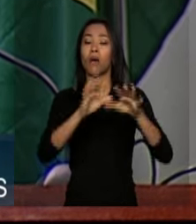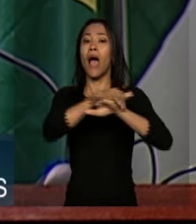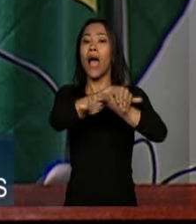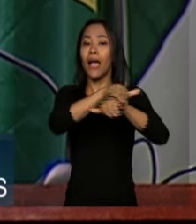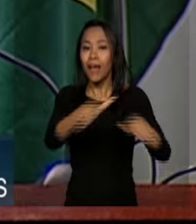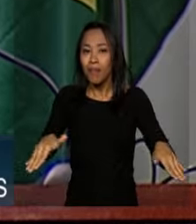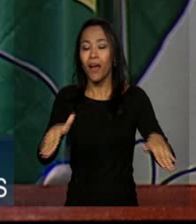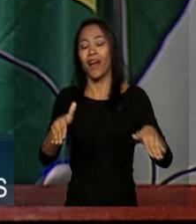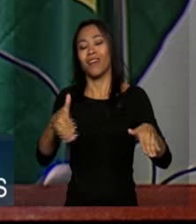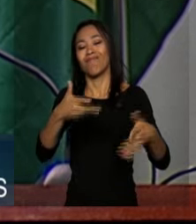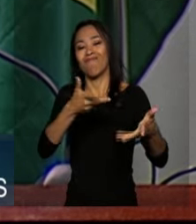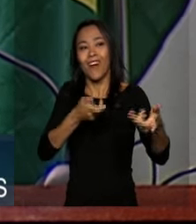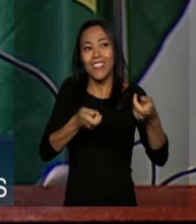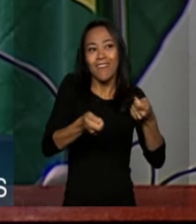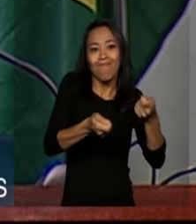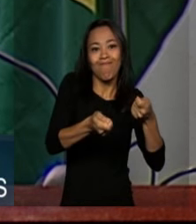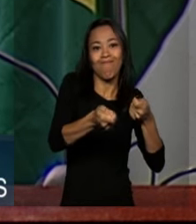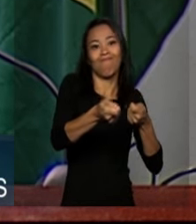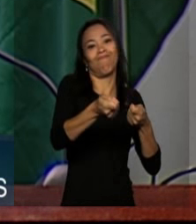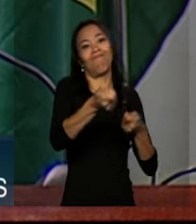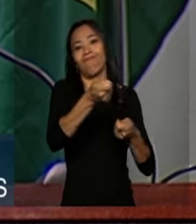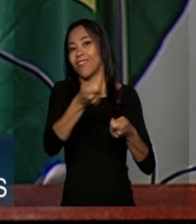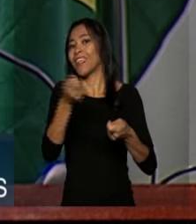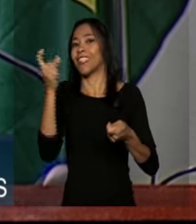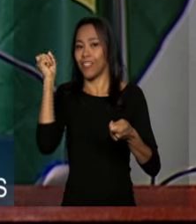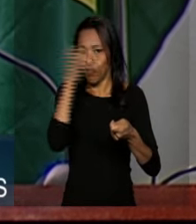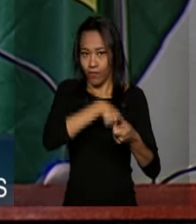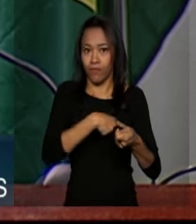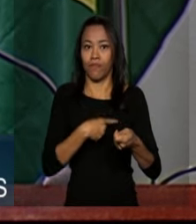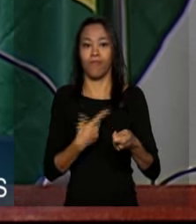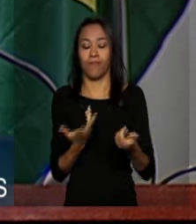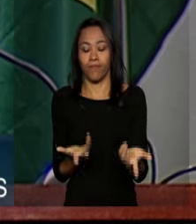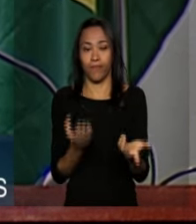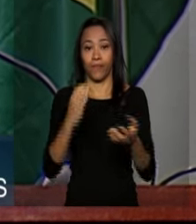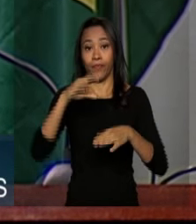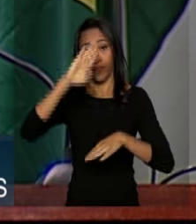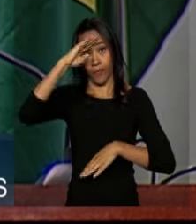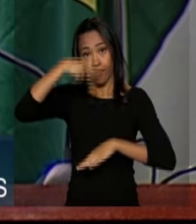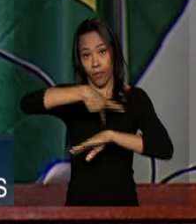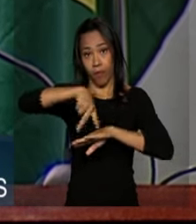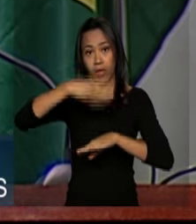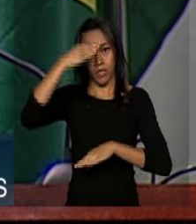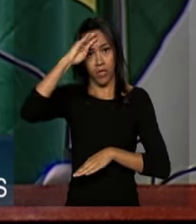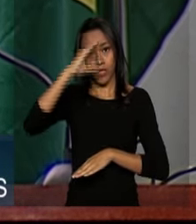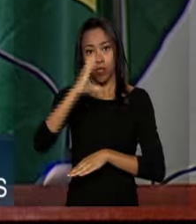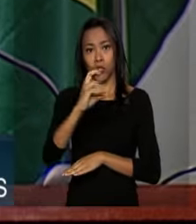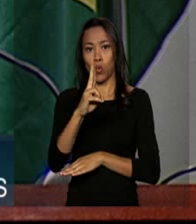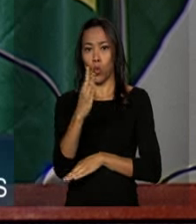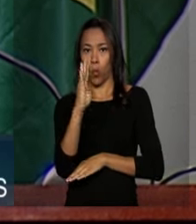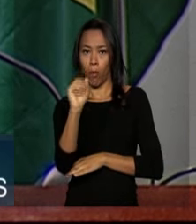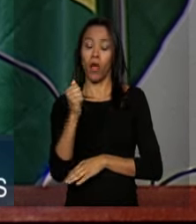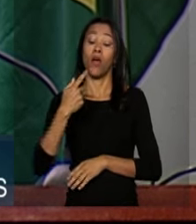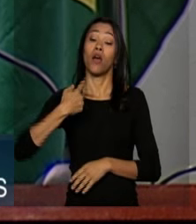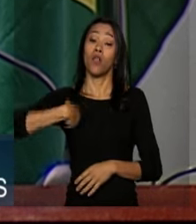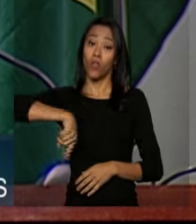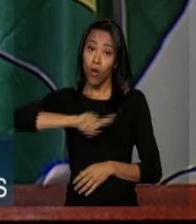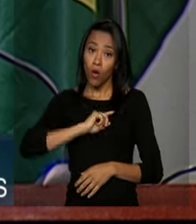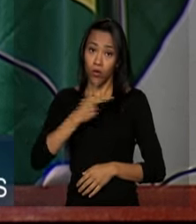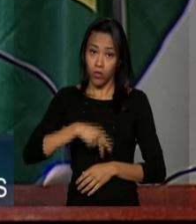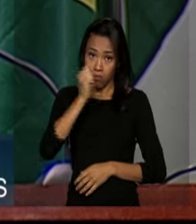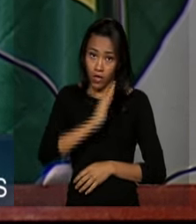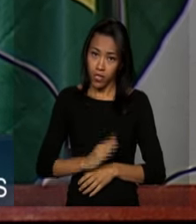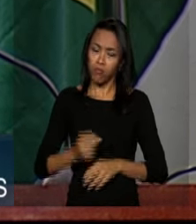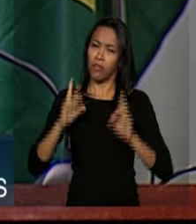que ainda pesa sobre a ilha. Nessa mesma linha, temos sido intransigentes defensores dos direitos